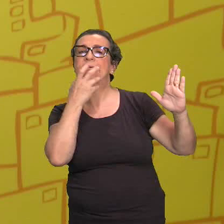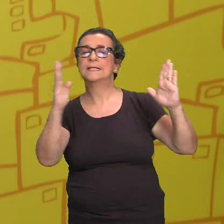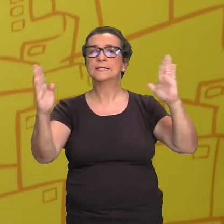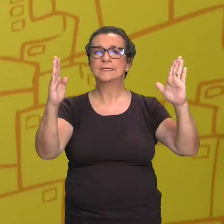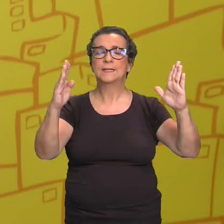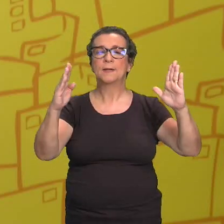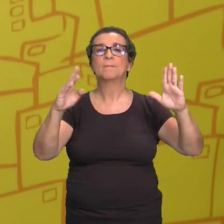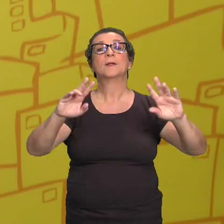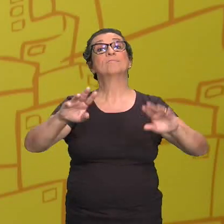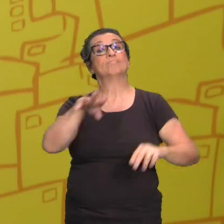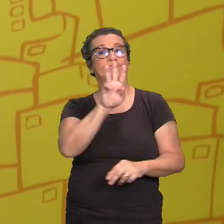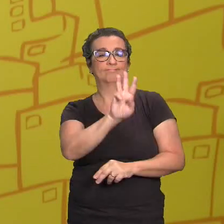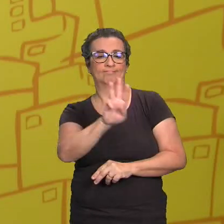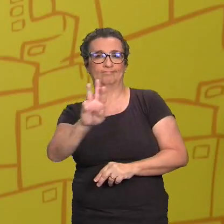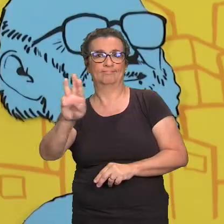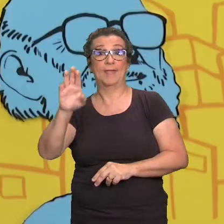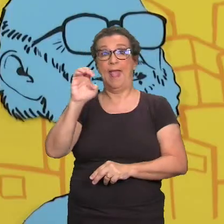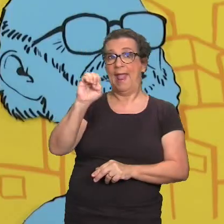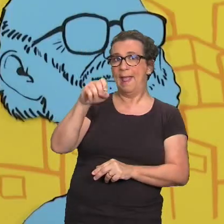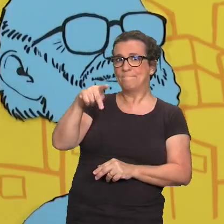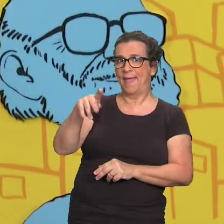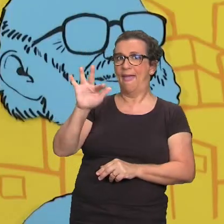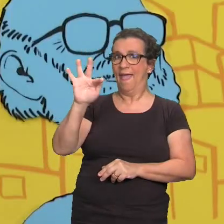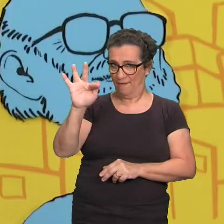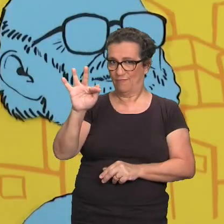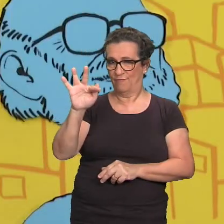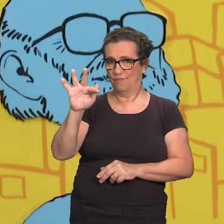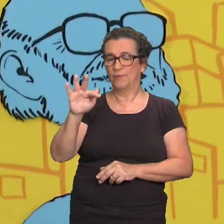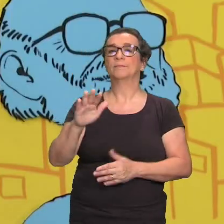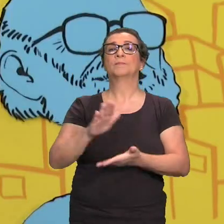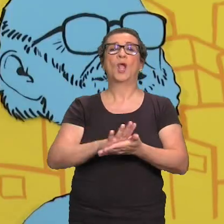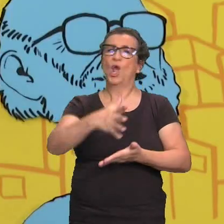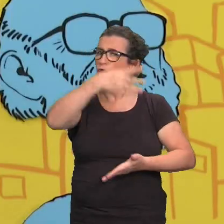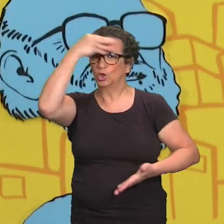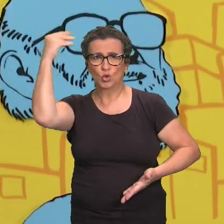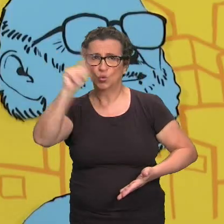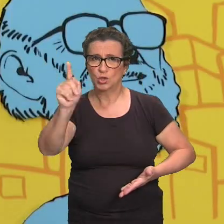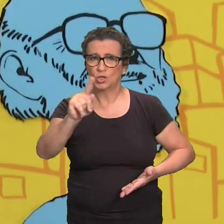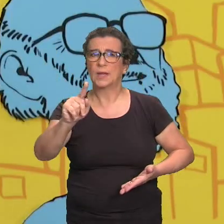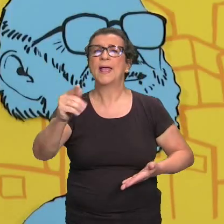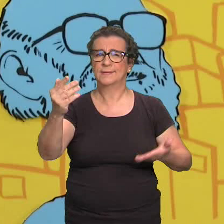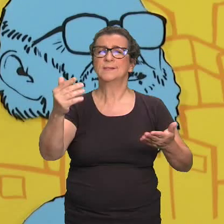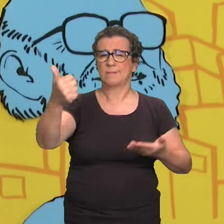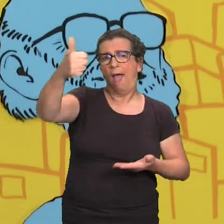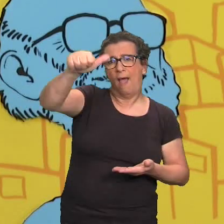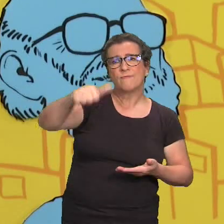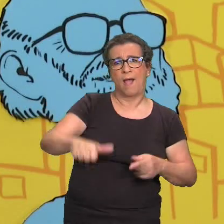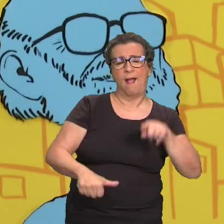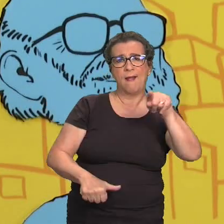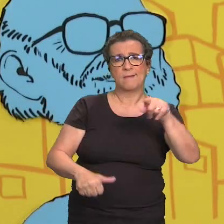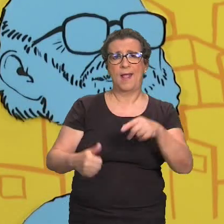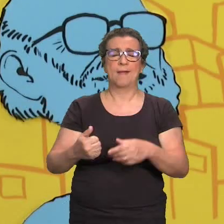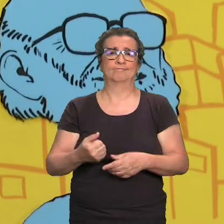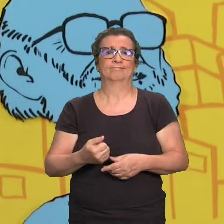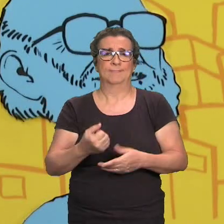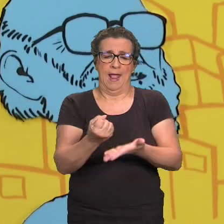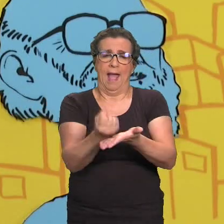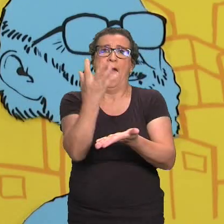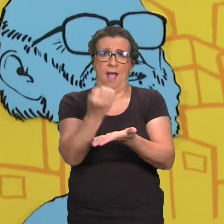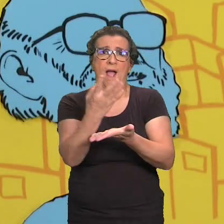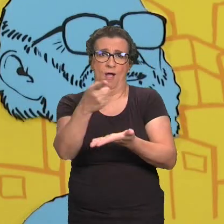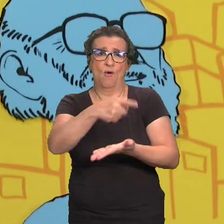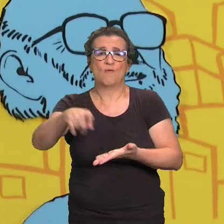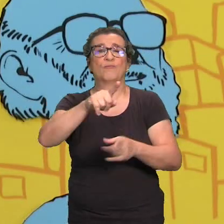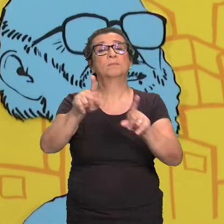no portal da EPF. Não deixe de avaliar a Semana de Alfa. Suas observações vão nos ajudar a